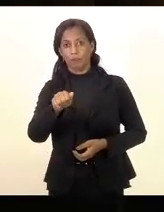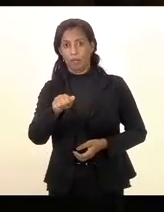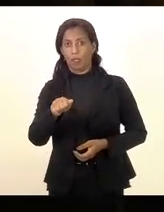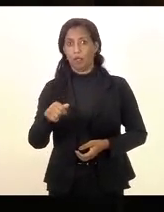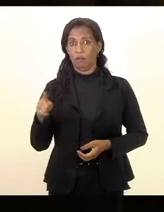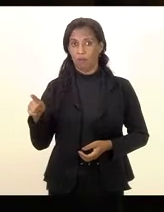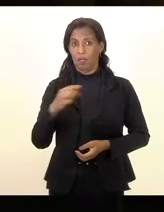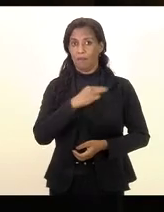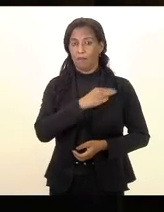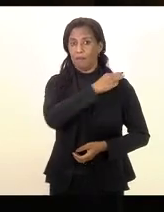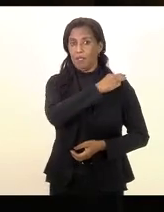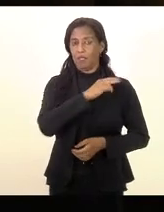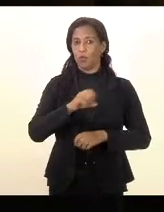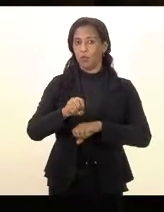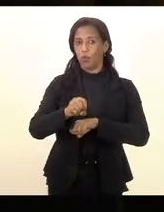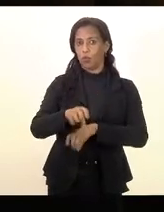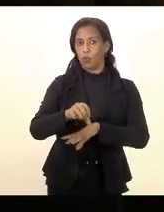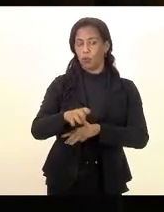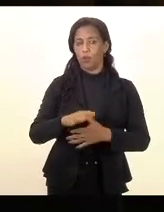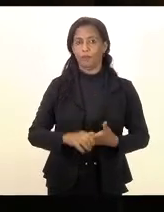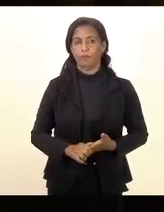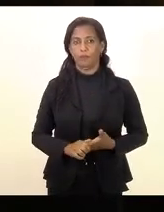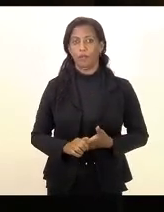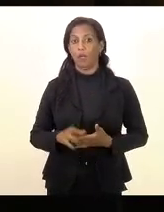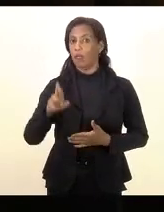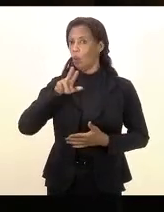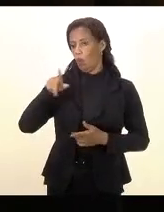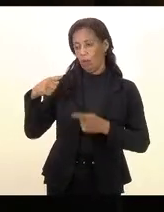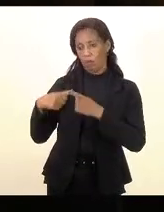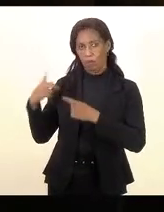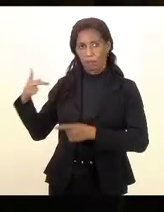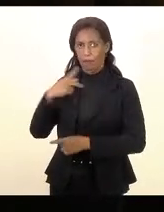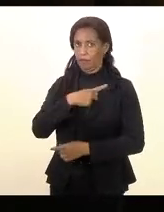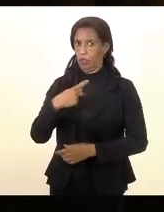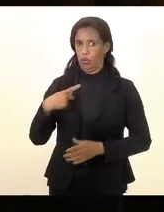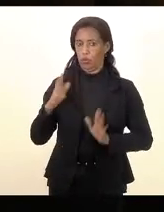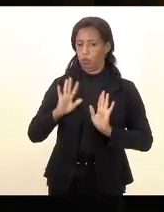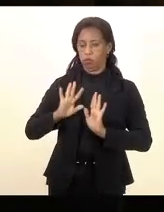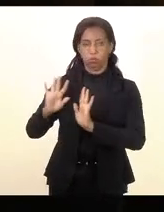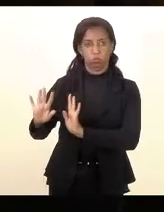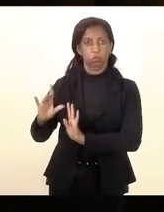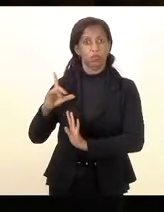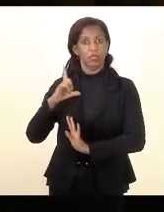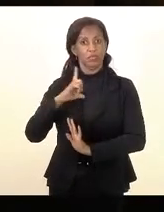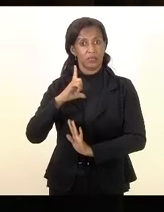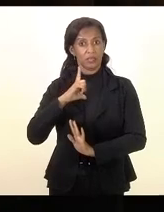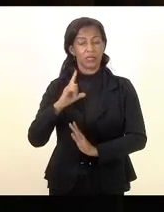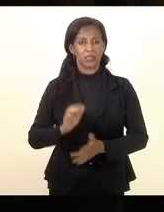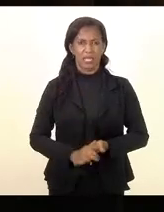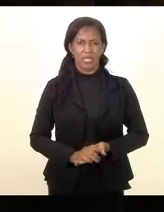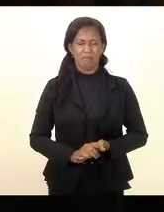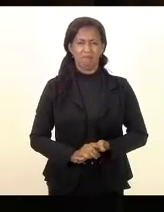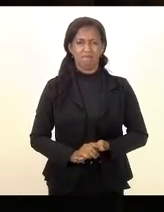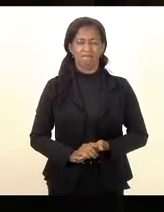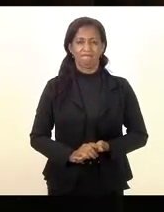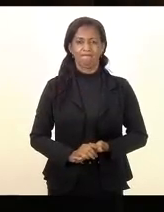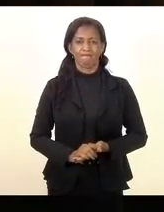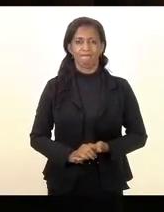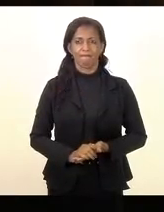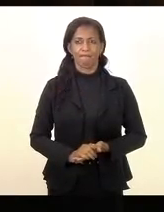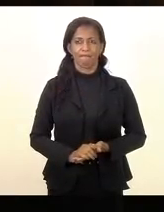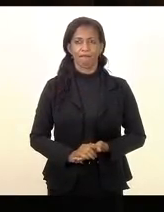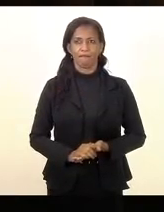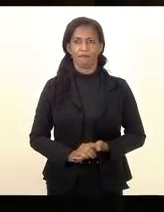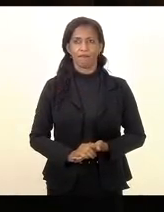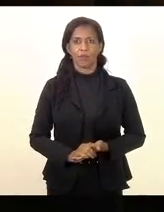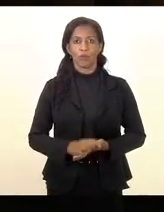e o problema não é absolutamente o fato de ele ser pastor não se trata disso né tem colecionado pérolas sobre